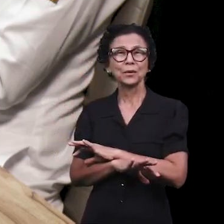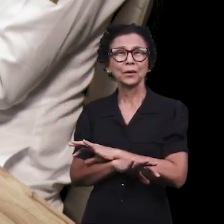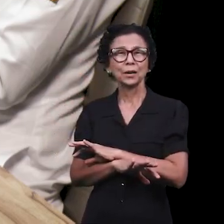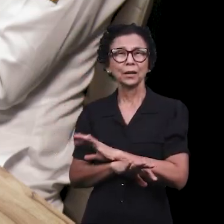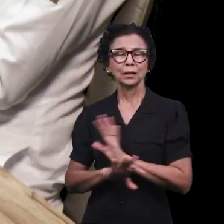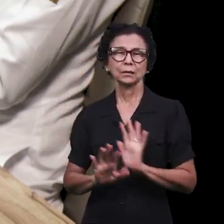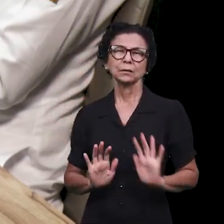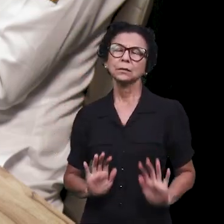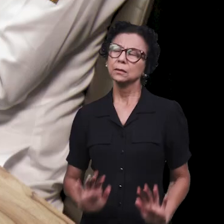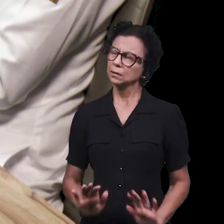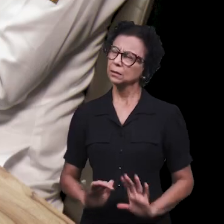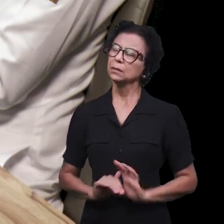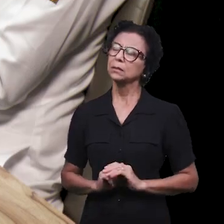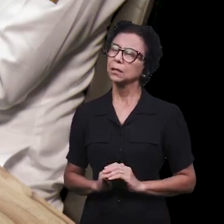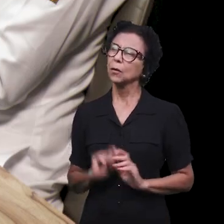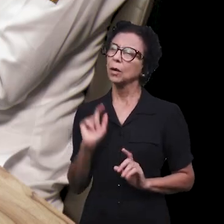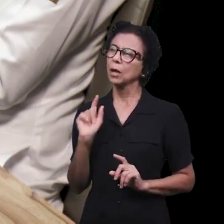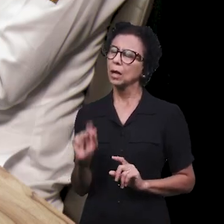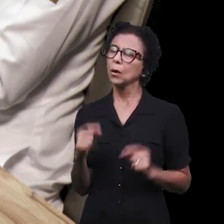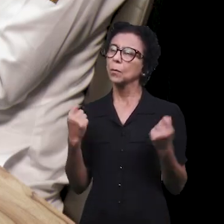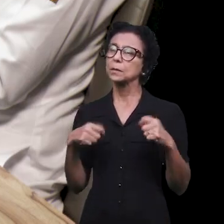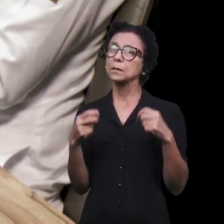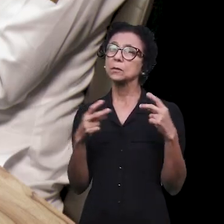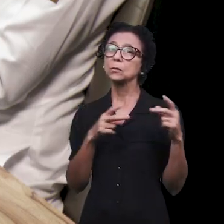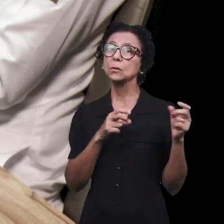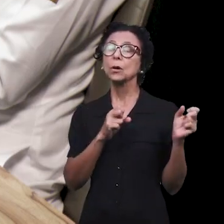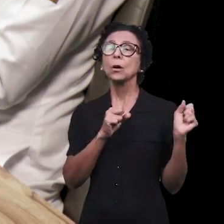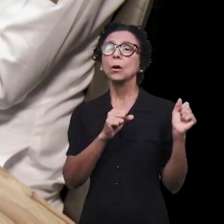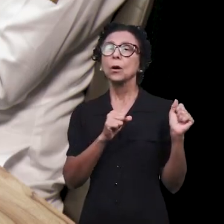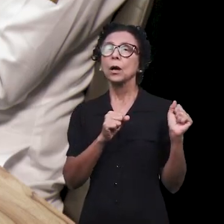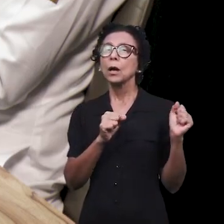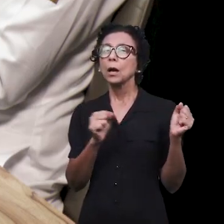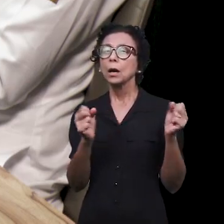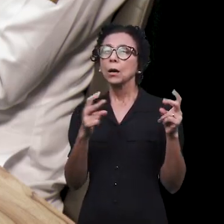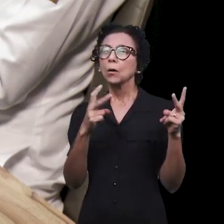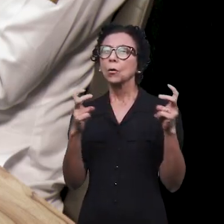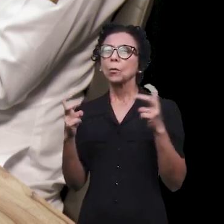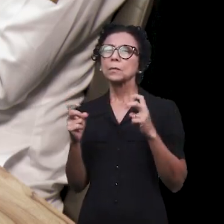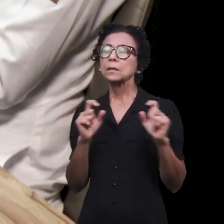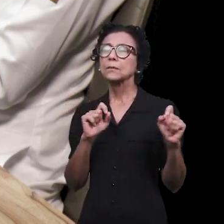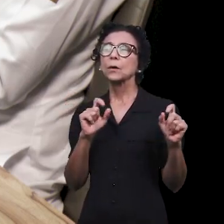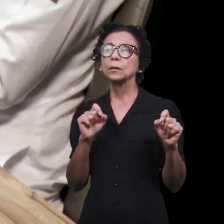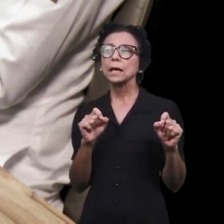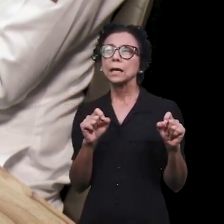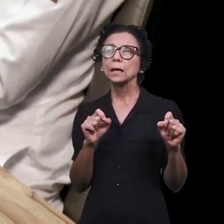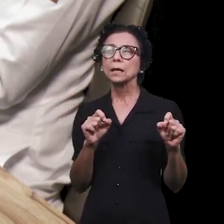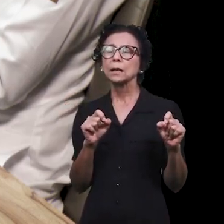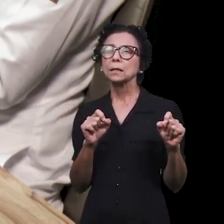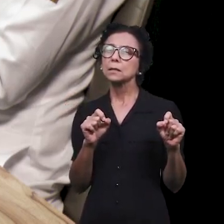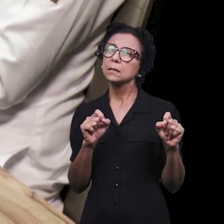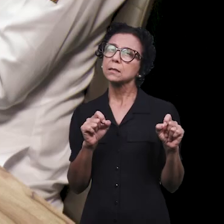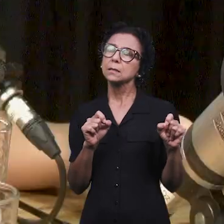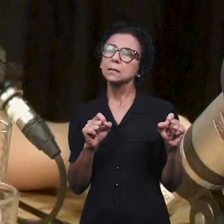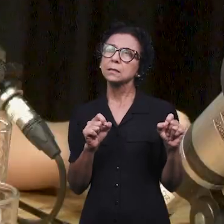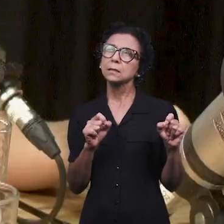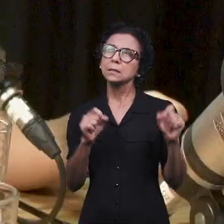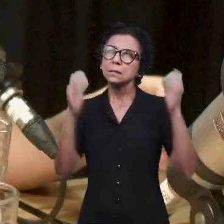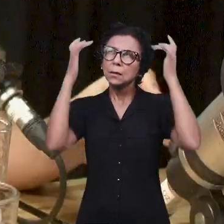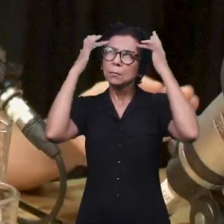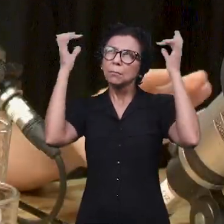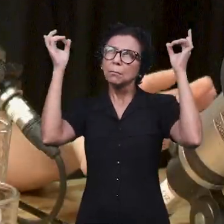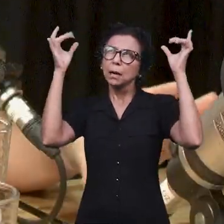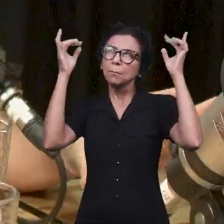atentar para se esses episódios estão acontecendo várias vezes, ou se por